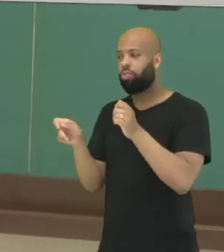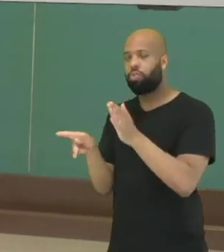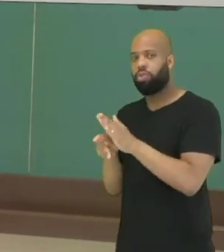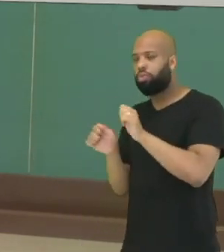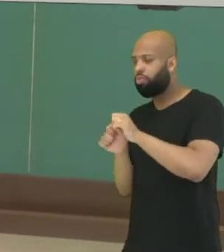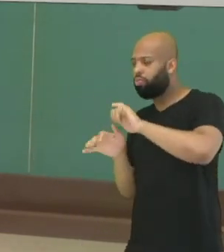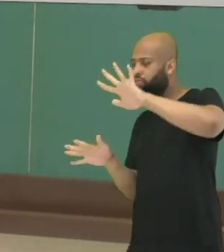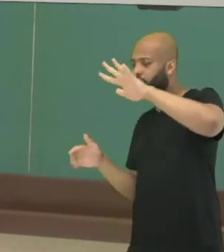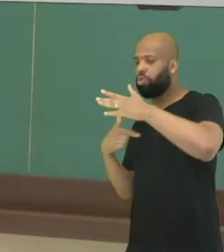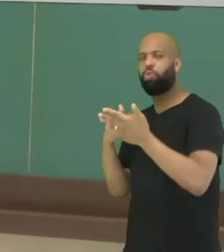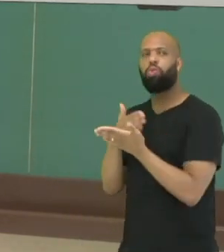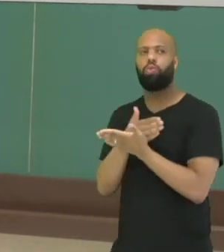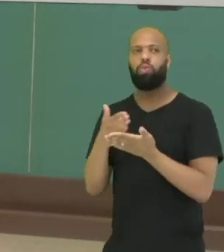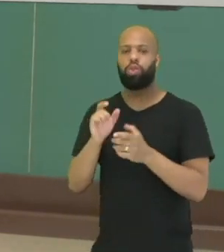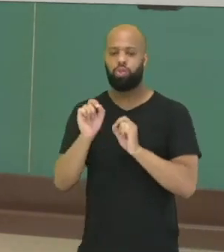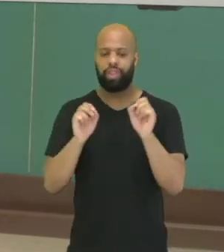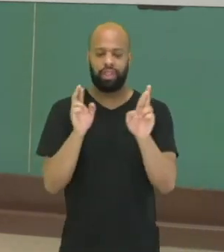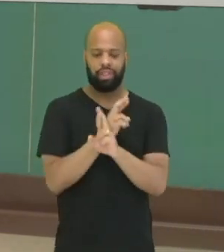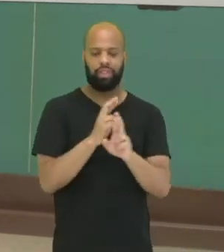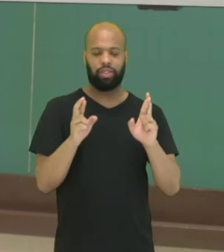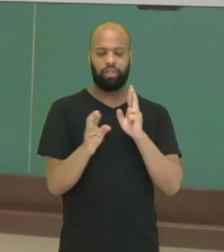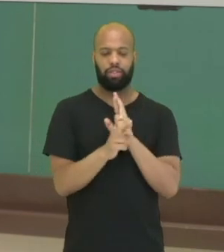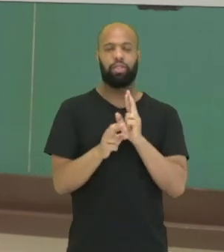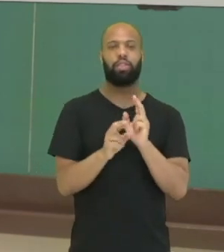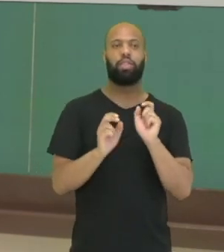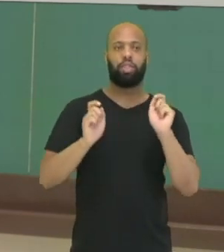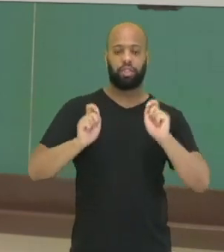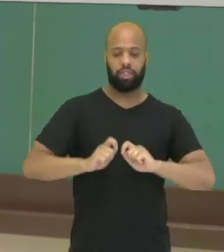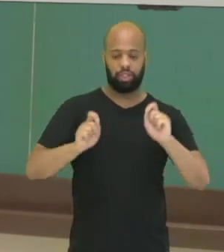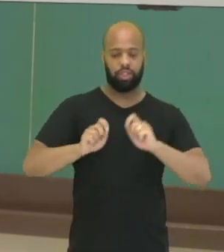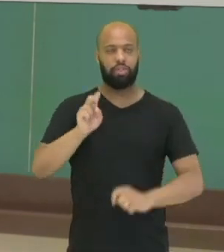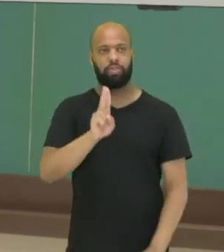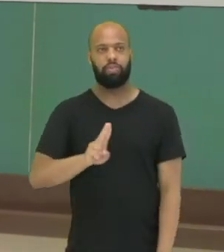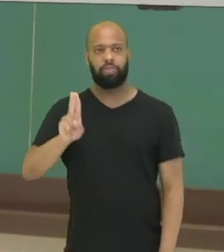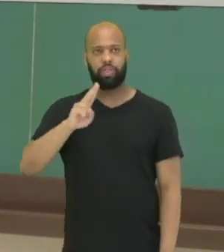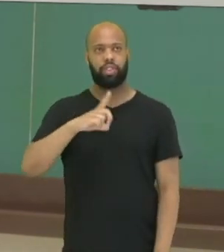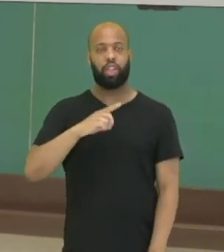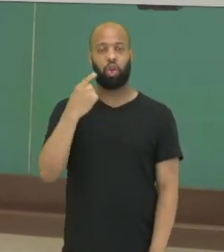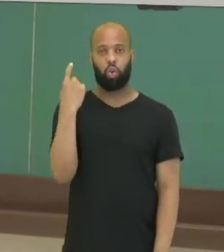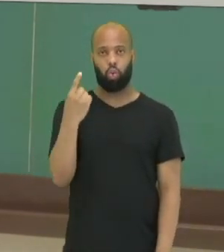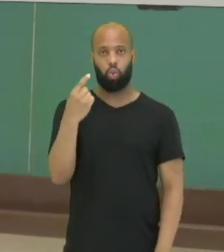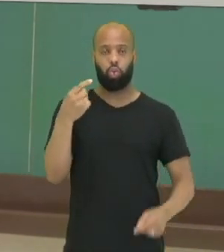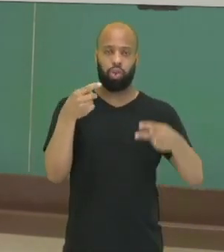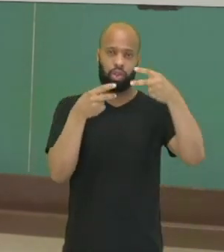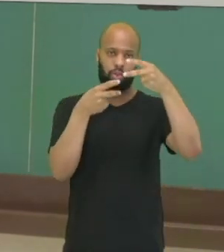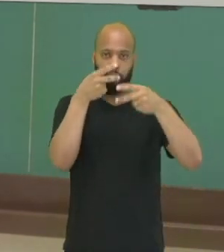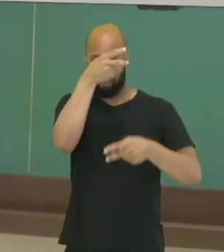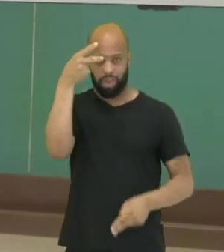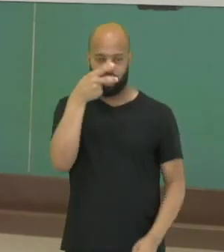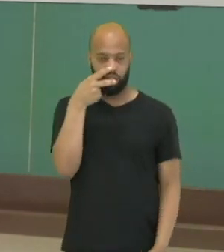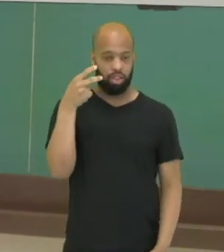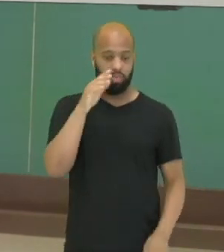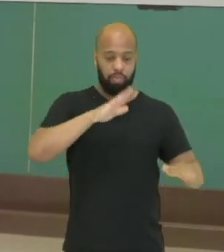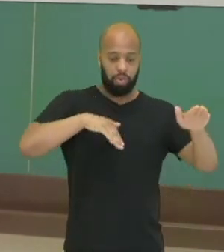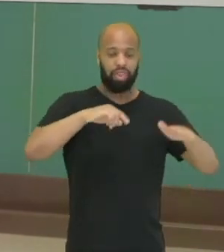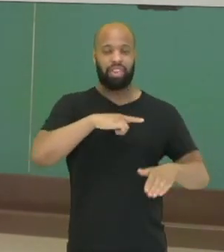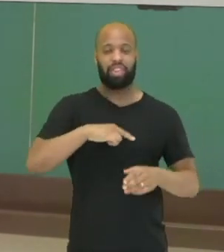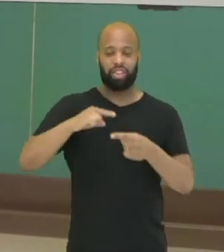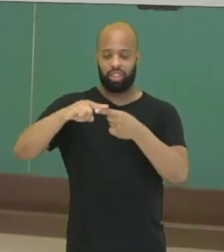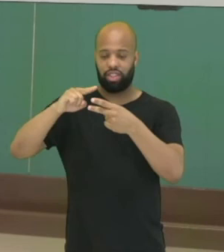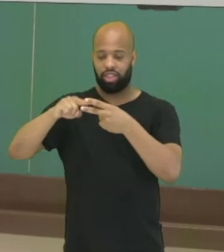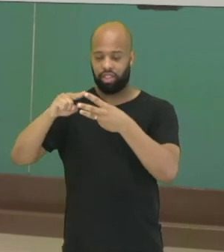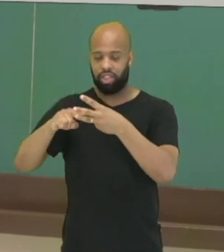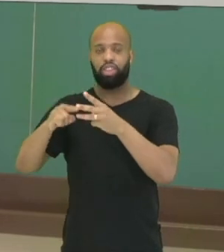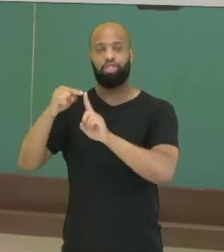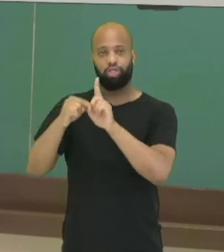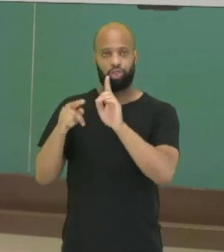eu começo a ligar que ela pode usar um maiô e 3 tipos de chapéus diferentes. No